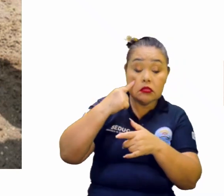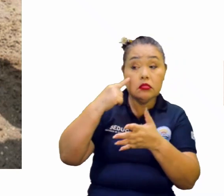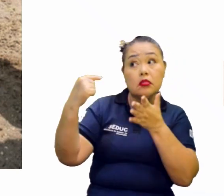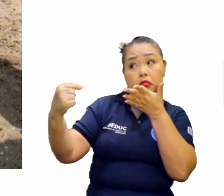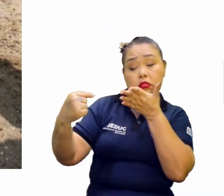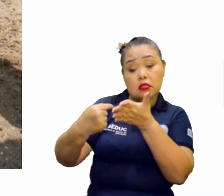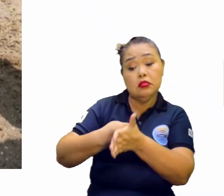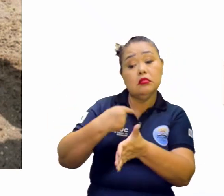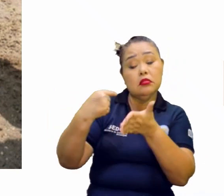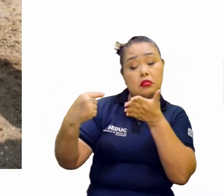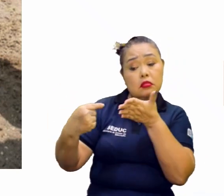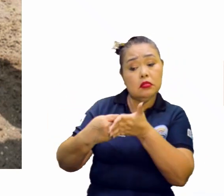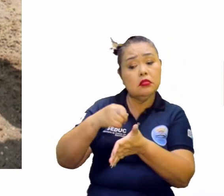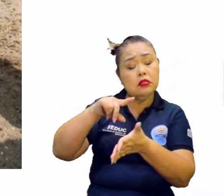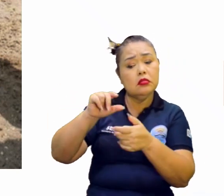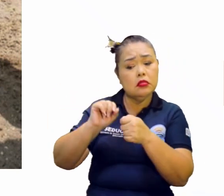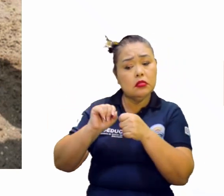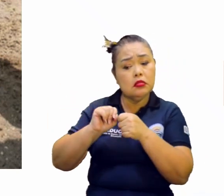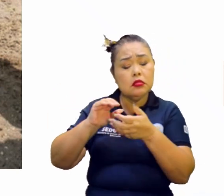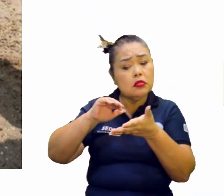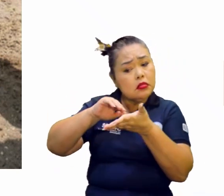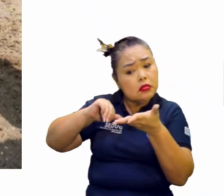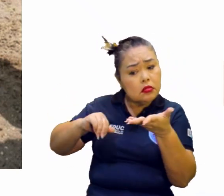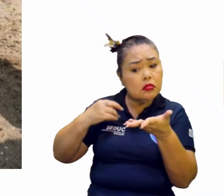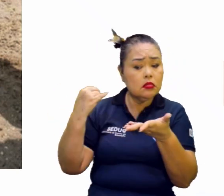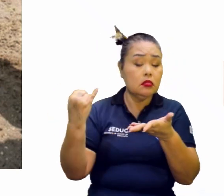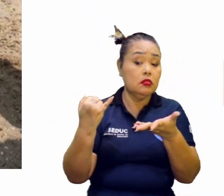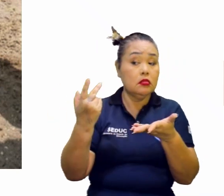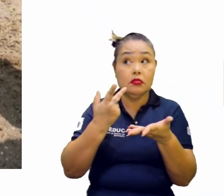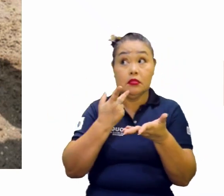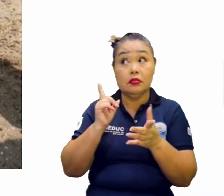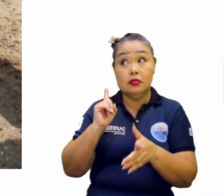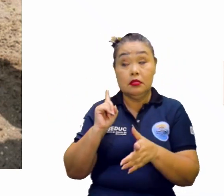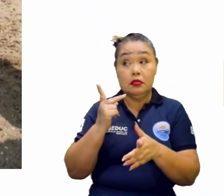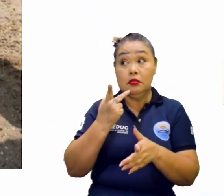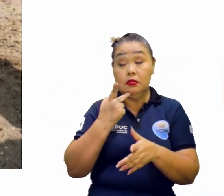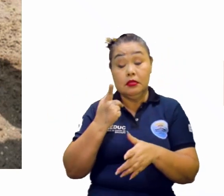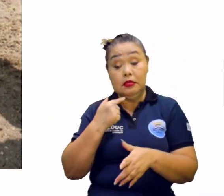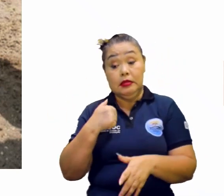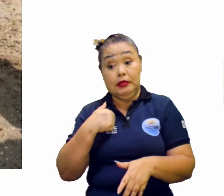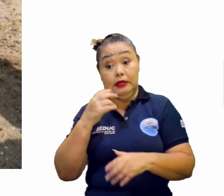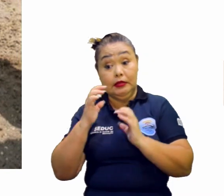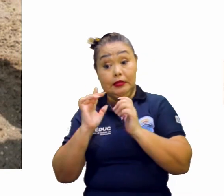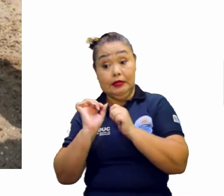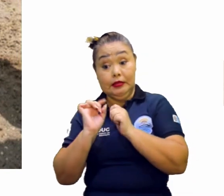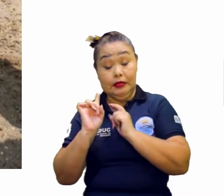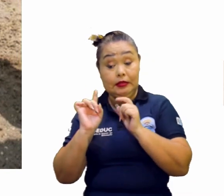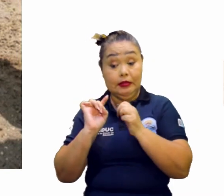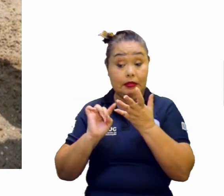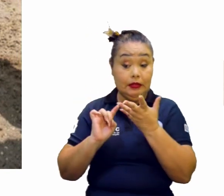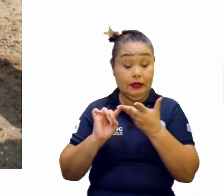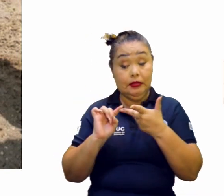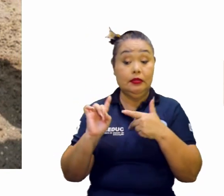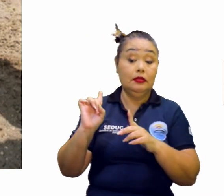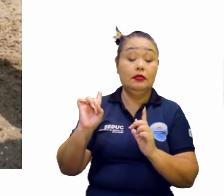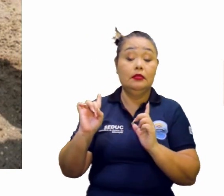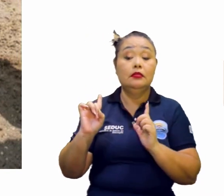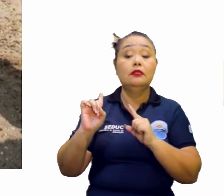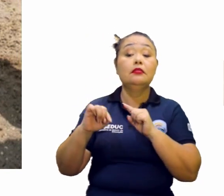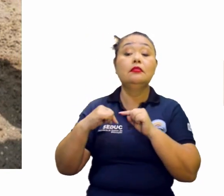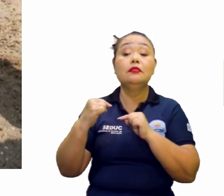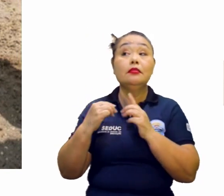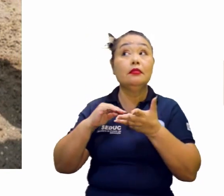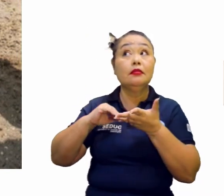Se você omitir uma importante, você diz, não, eu vou falar isso não, porque ele pode brigar comigo, ou ele vai dizer que isso, que aquilo outro, e aí eu omito. O que